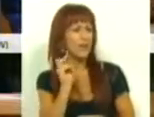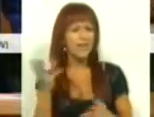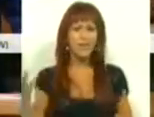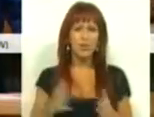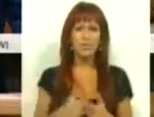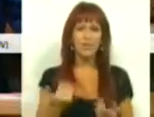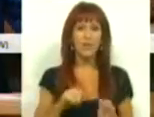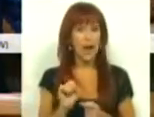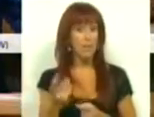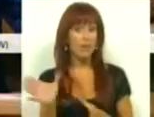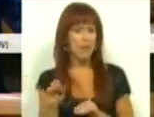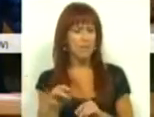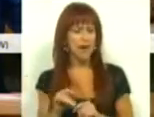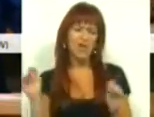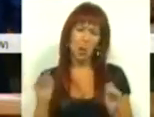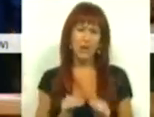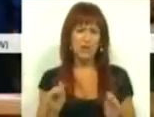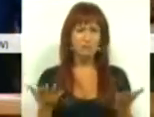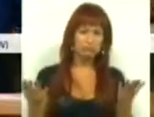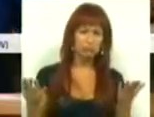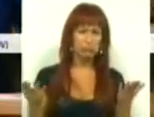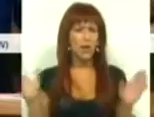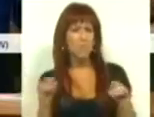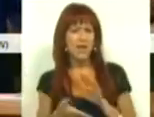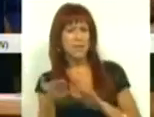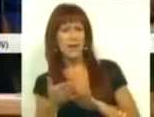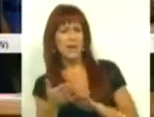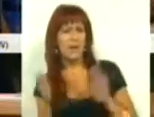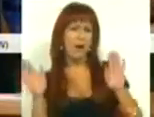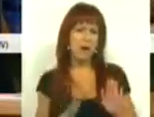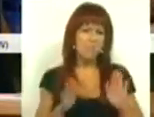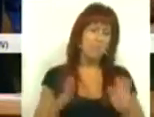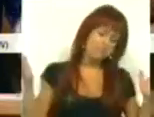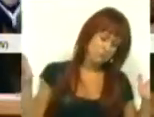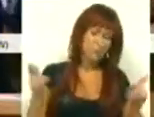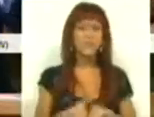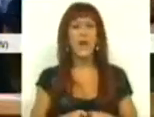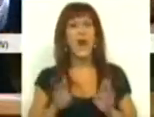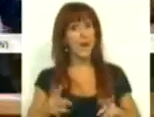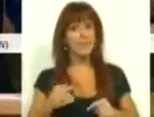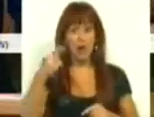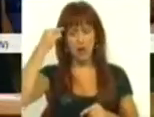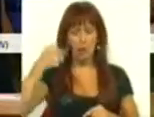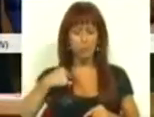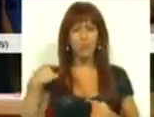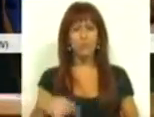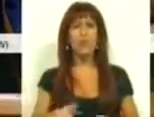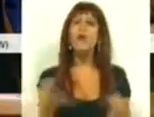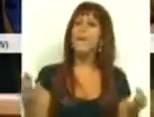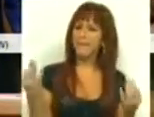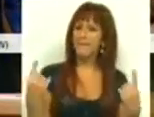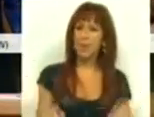décadas. Mais rapidamente ou menos rapidamente, mais depressa ou mais devagar, é preciso termos a consciência